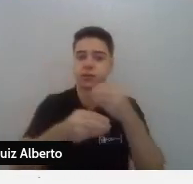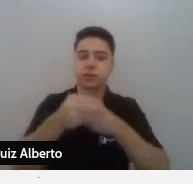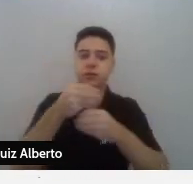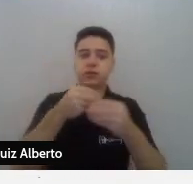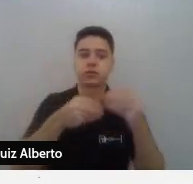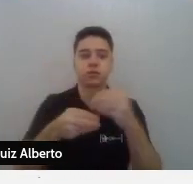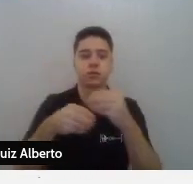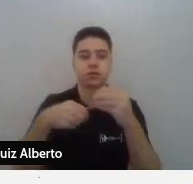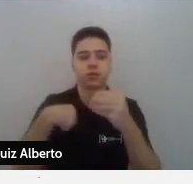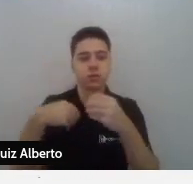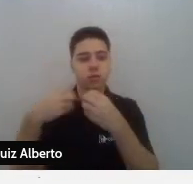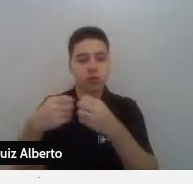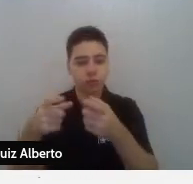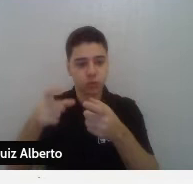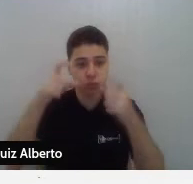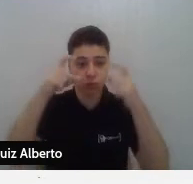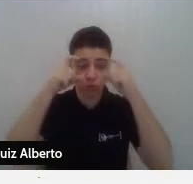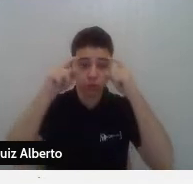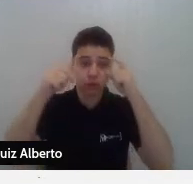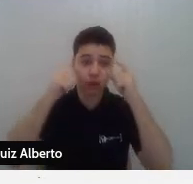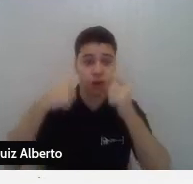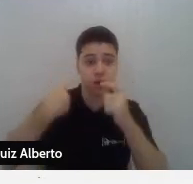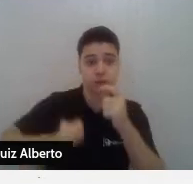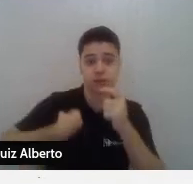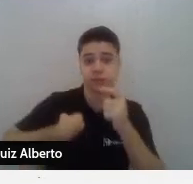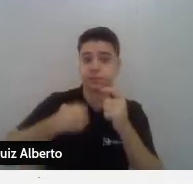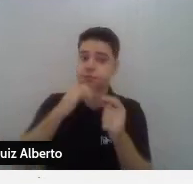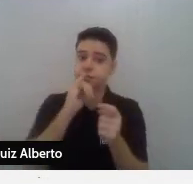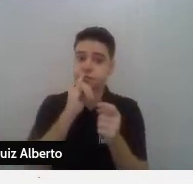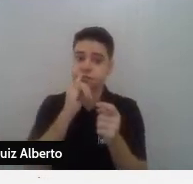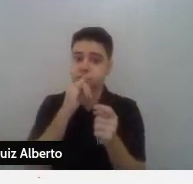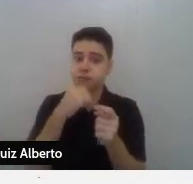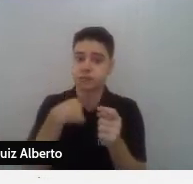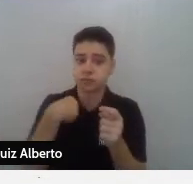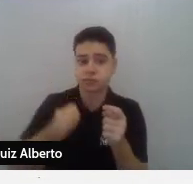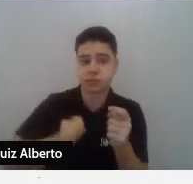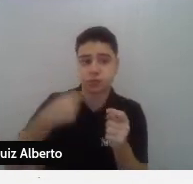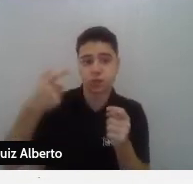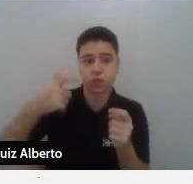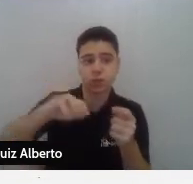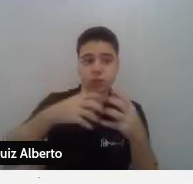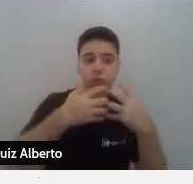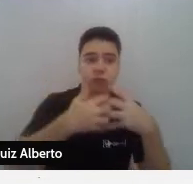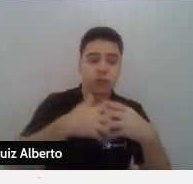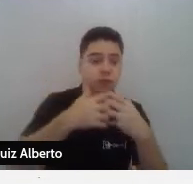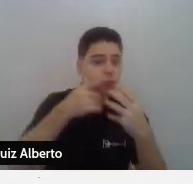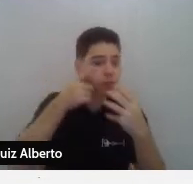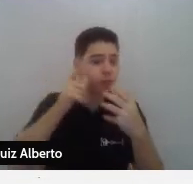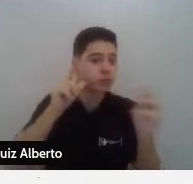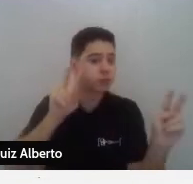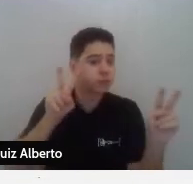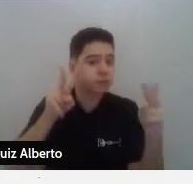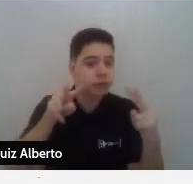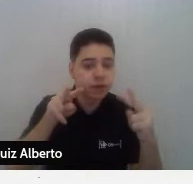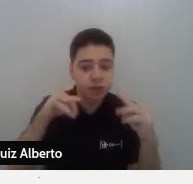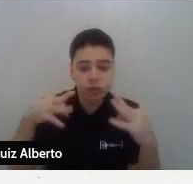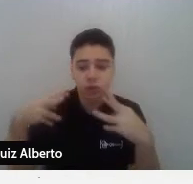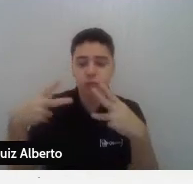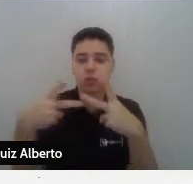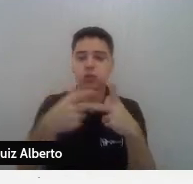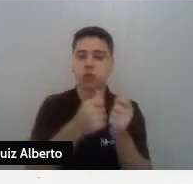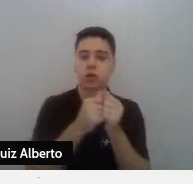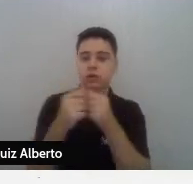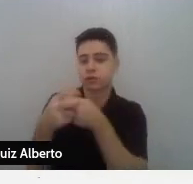poderia colocar um óculos onde ela estava, tá? E eu, com outro aparelho, ela vai conseguir ver tudo junto comigo,